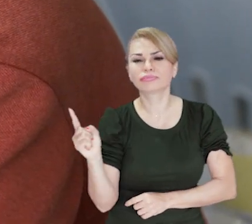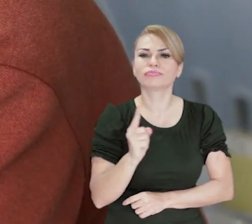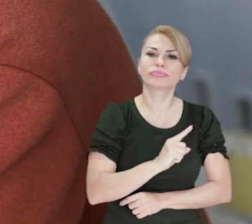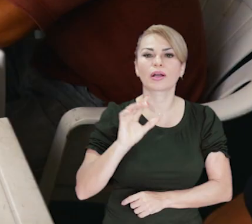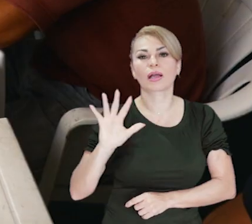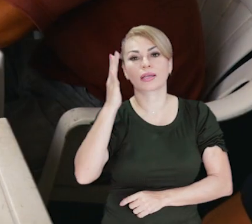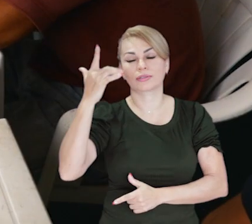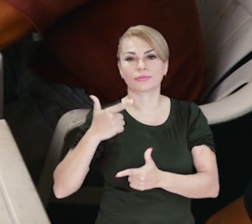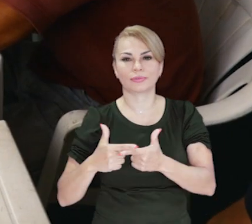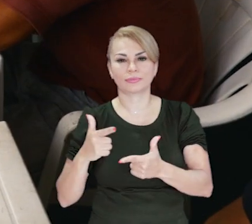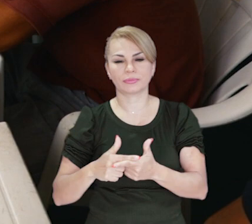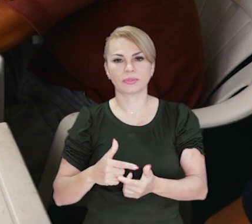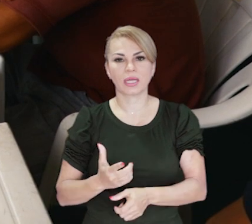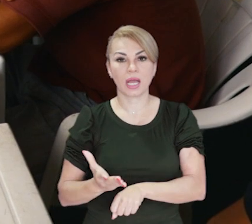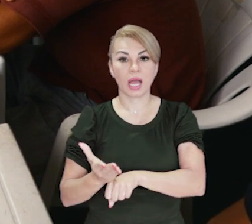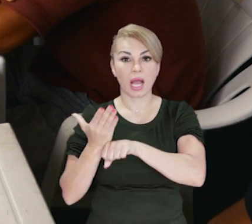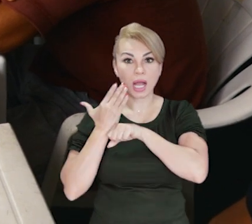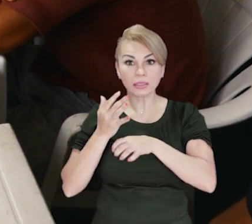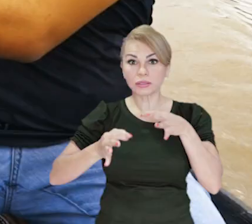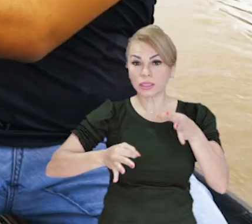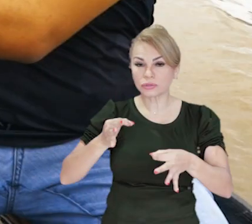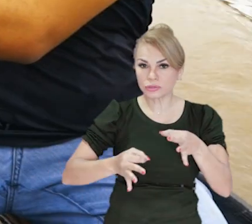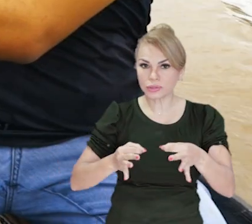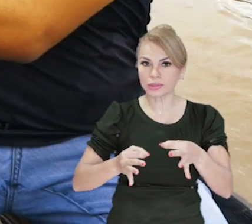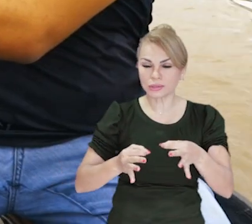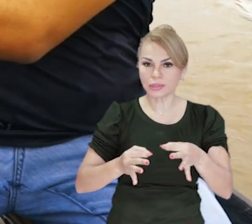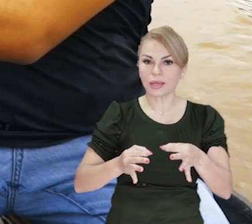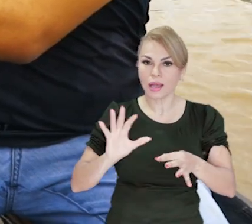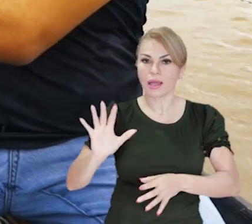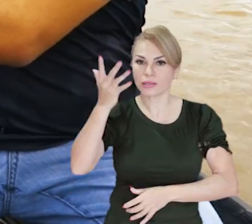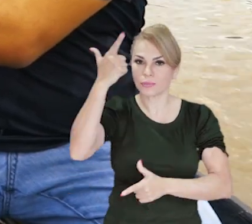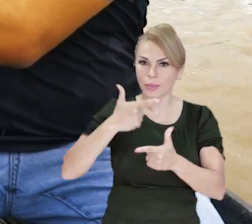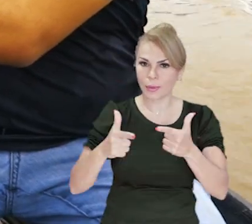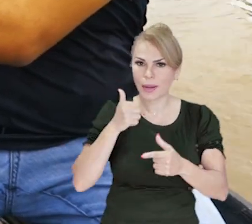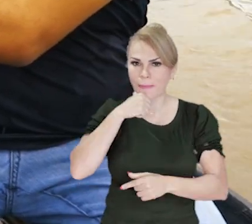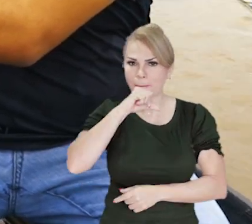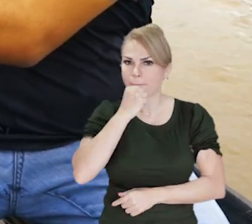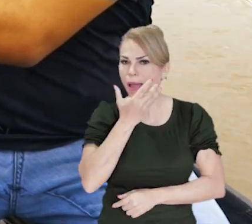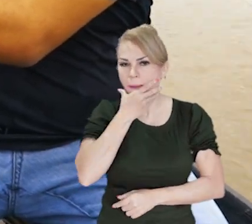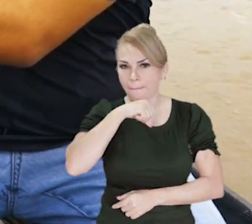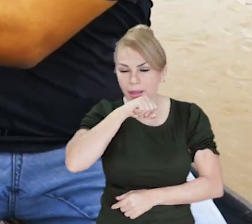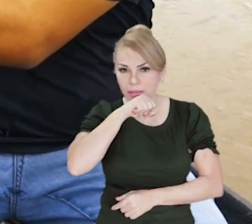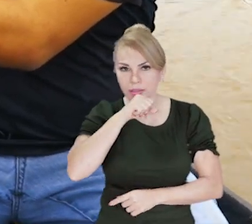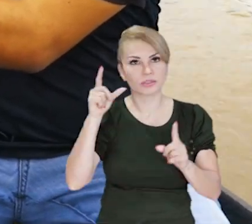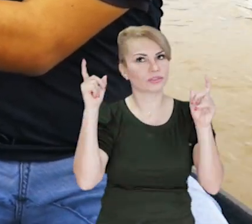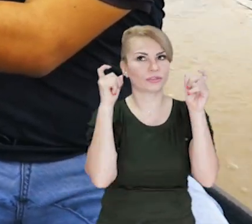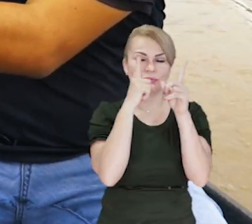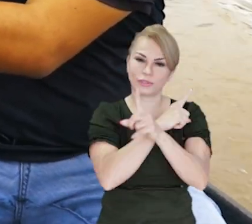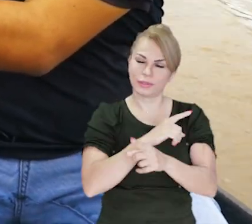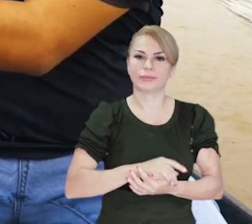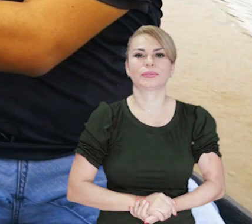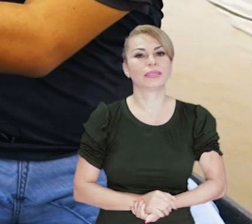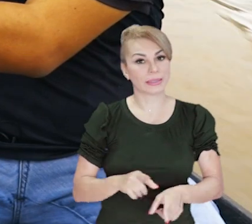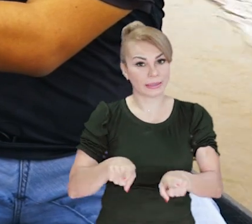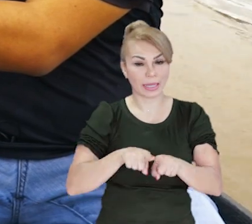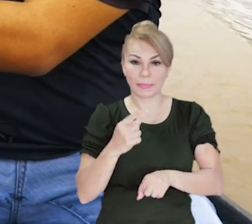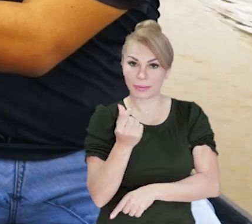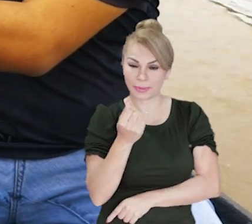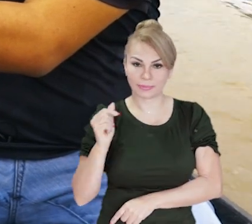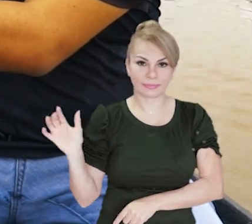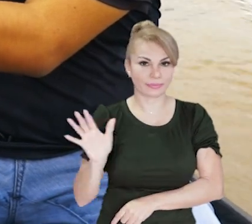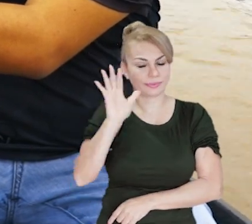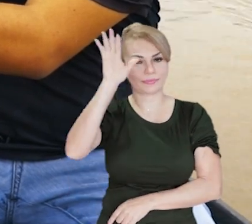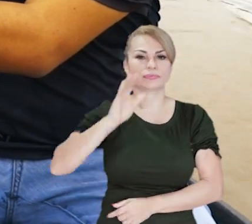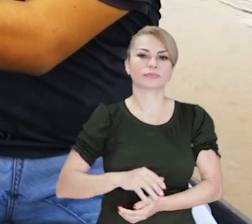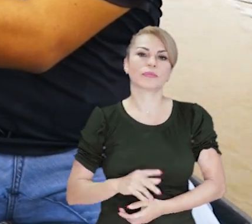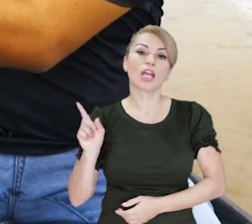o pai era uma epopeia, fora o custo. Para conseguir trazer ele até aqui, a gente tinha que carregar ele nos braços para conseguir chegar